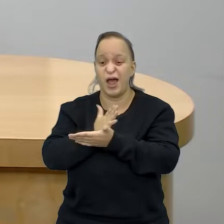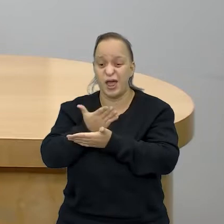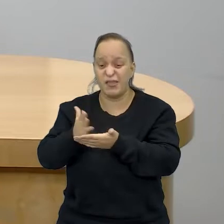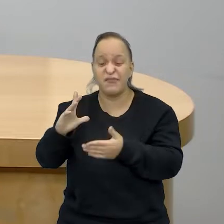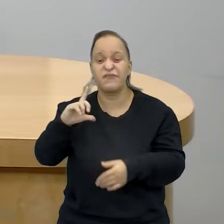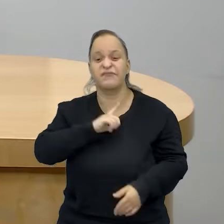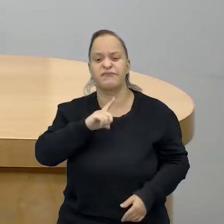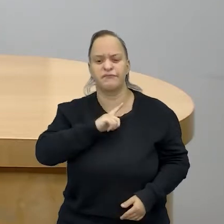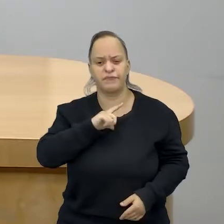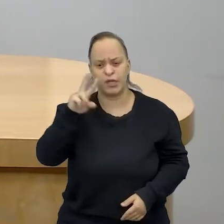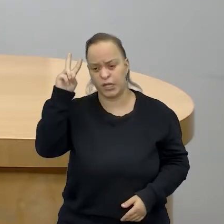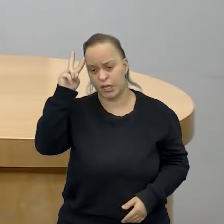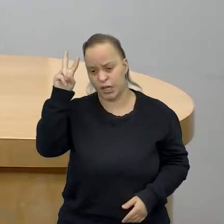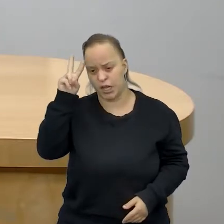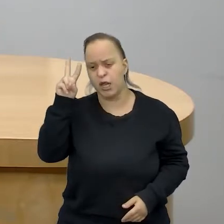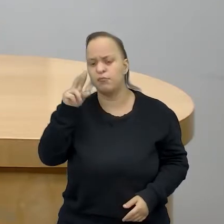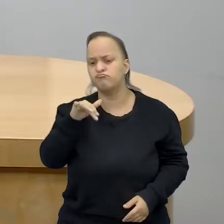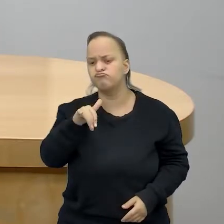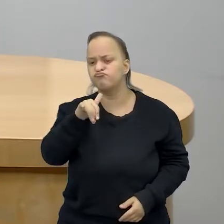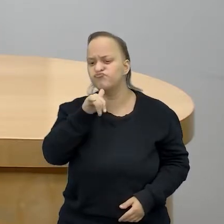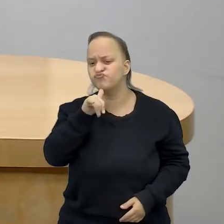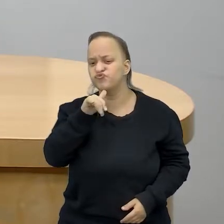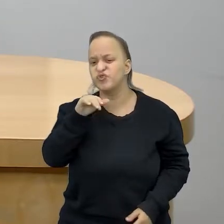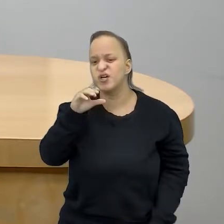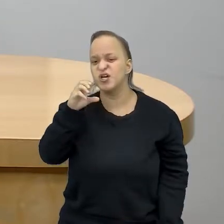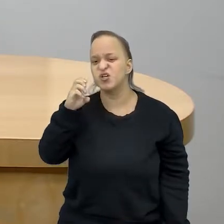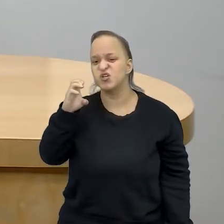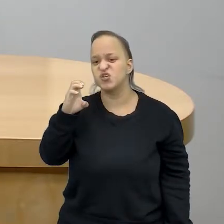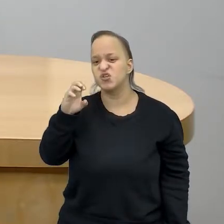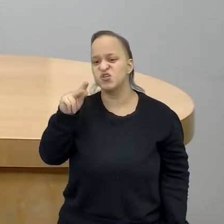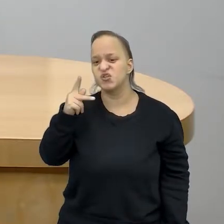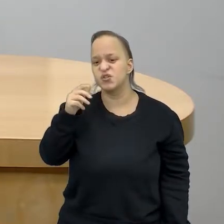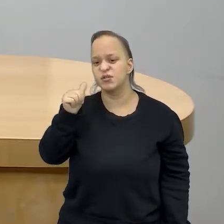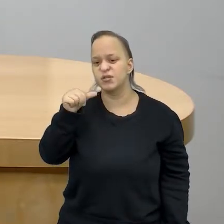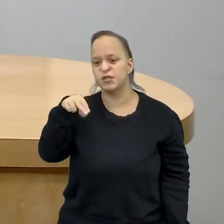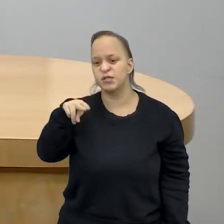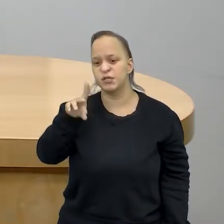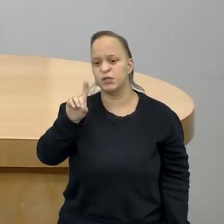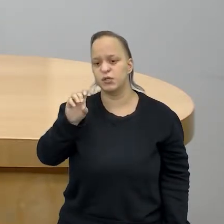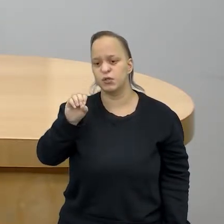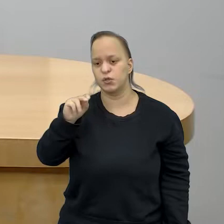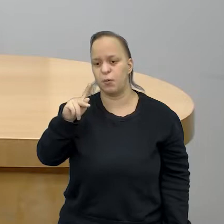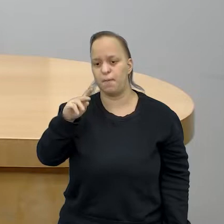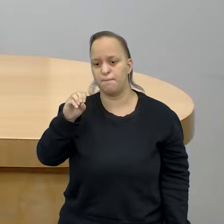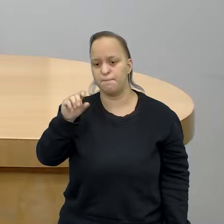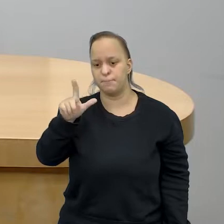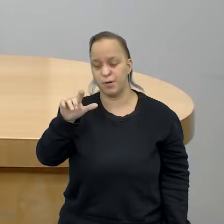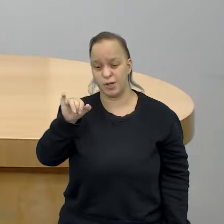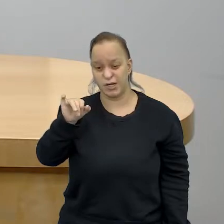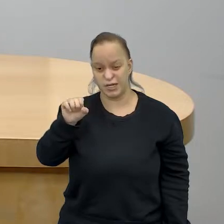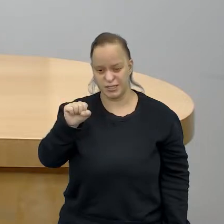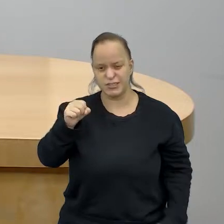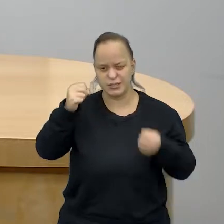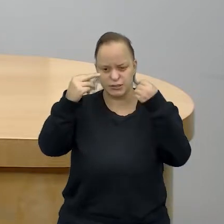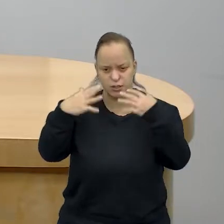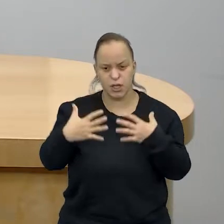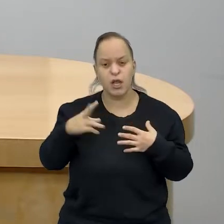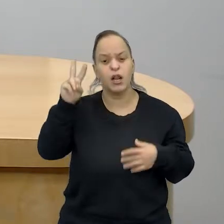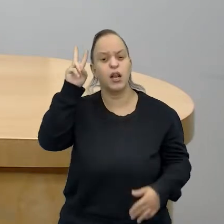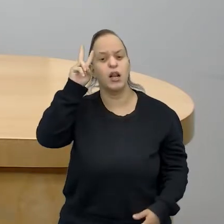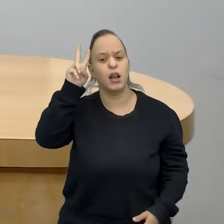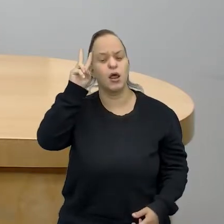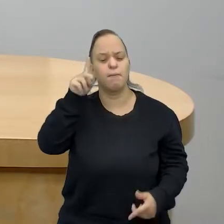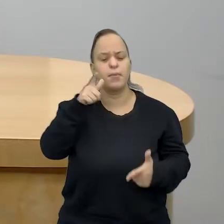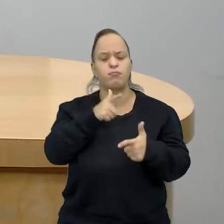Xandópolis? Então, nessa cidade, a historinha lá foi aparecendo problemas que foram solucionados e